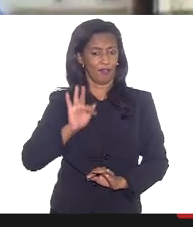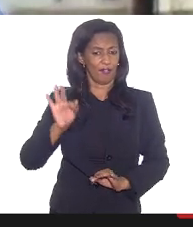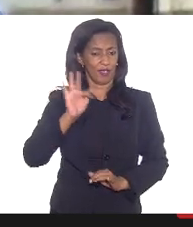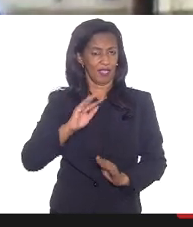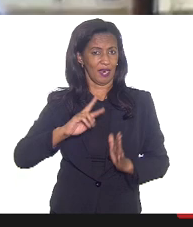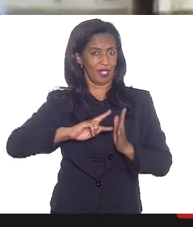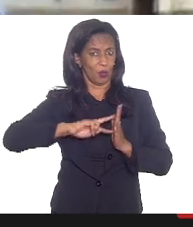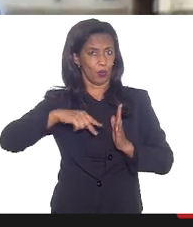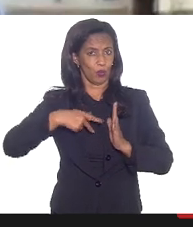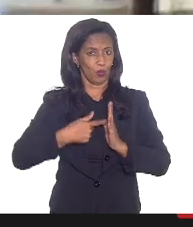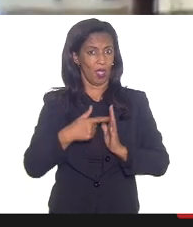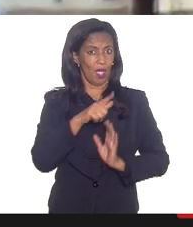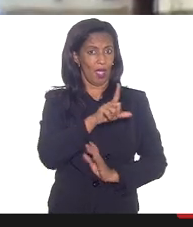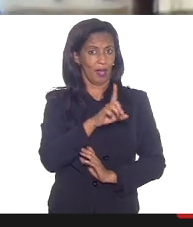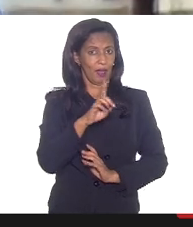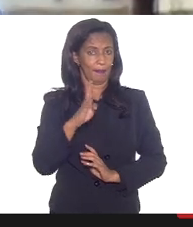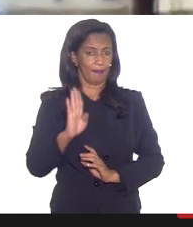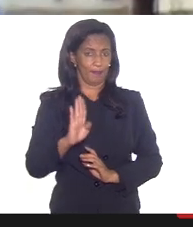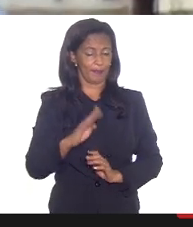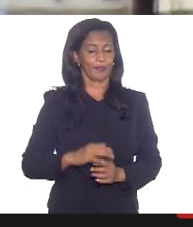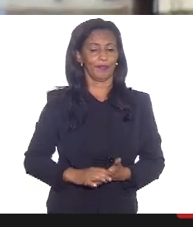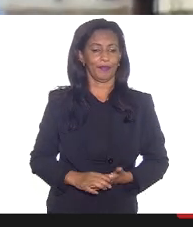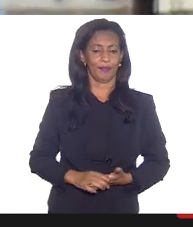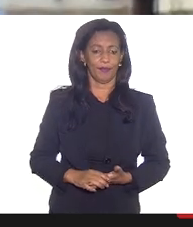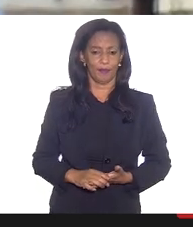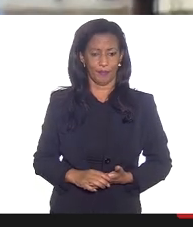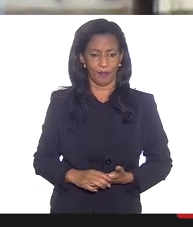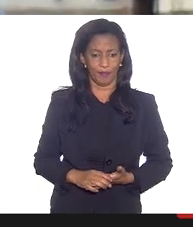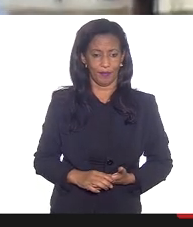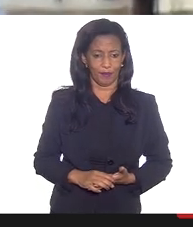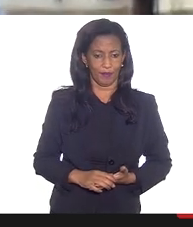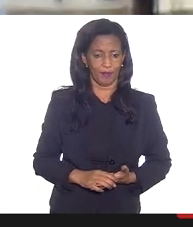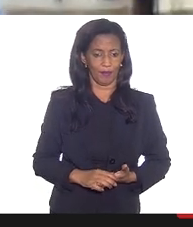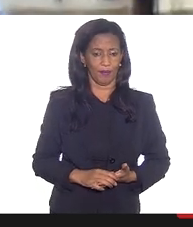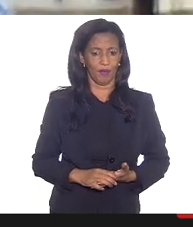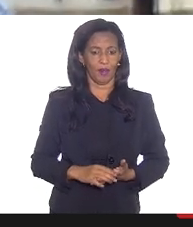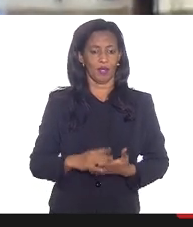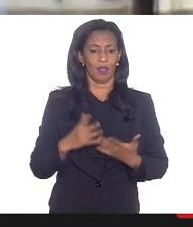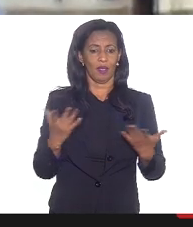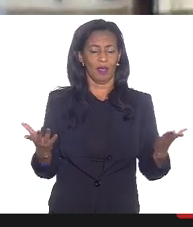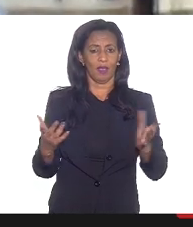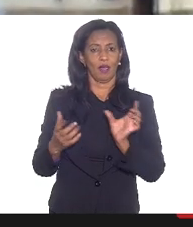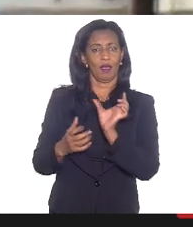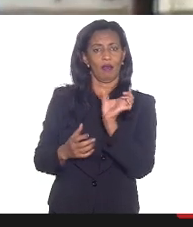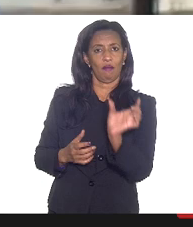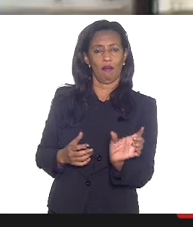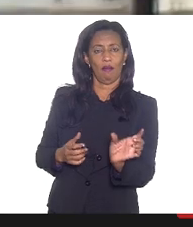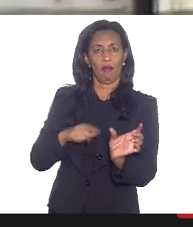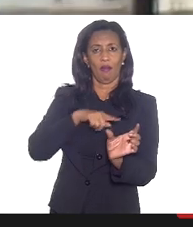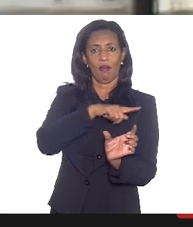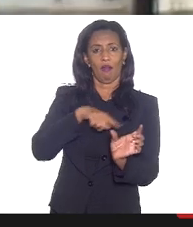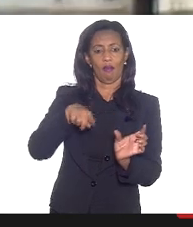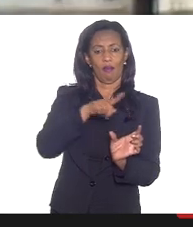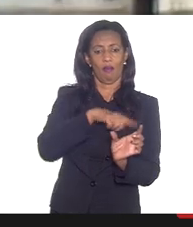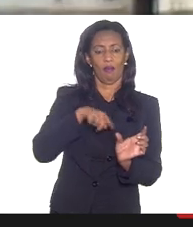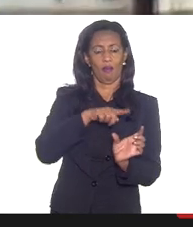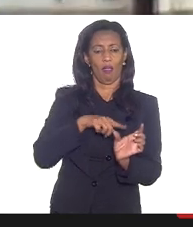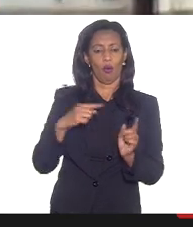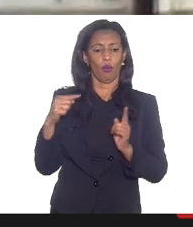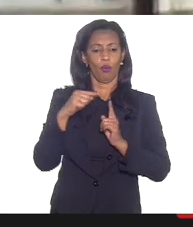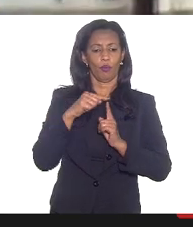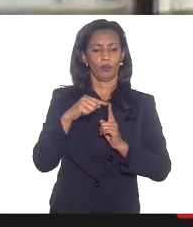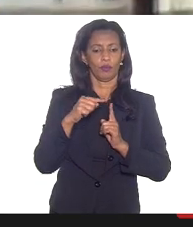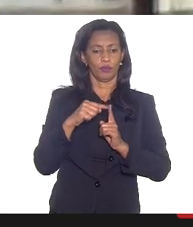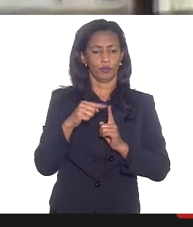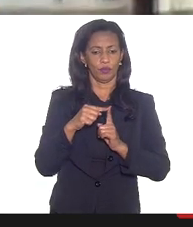que altera a LDB, né? Justamente no que se diz respeito à oferta, ao objetivo, e